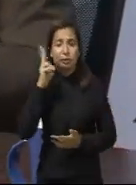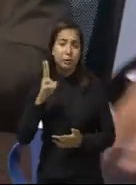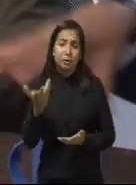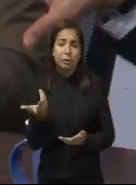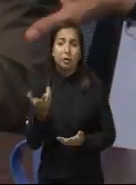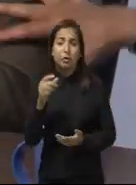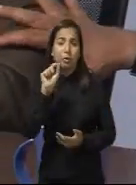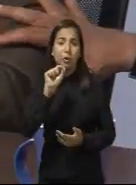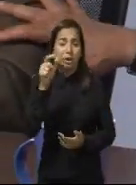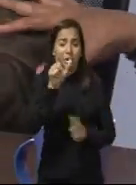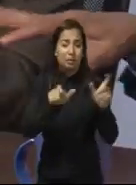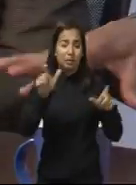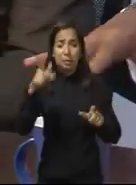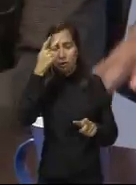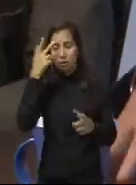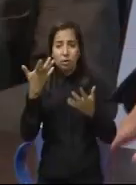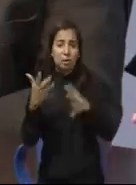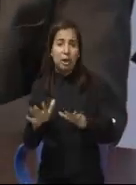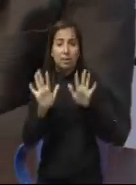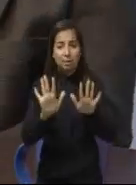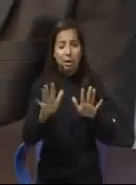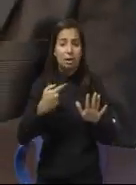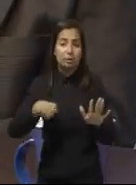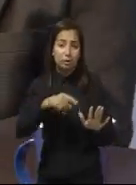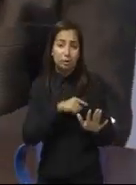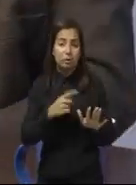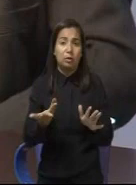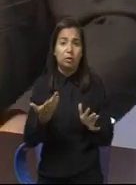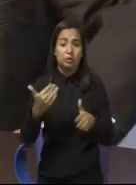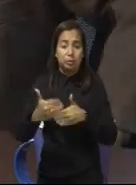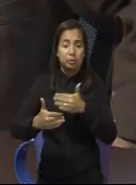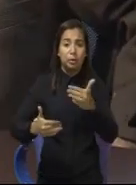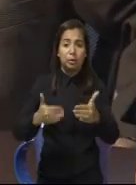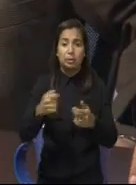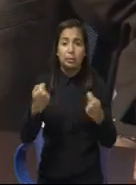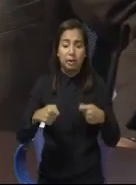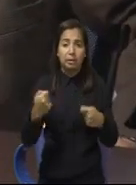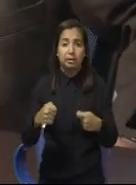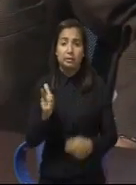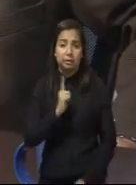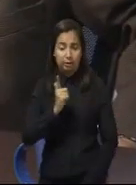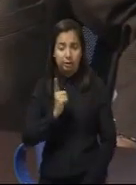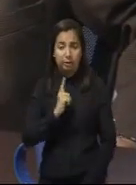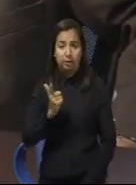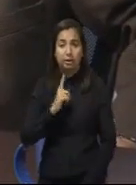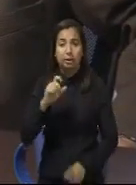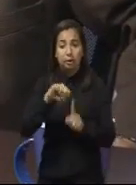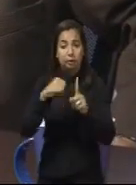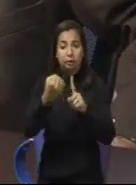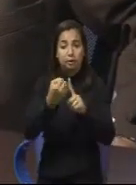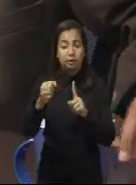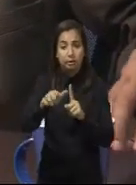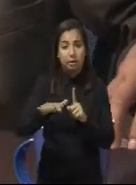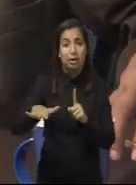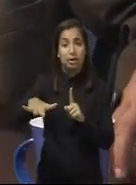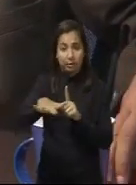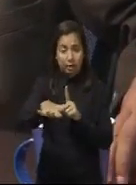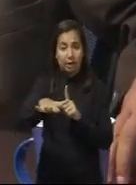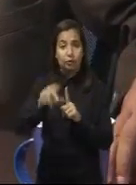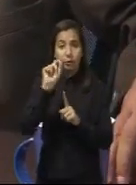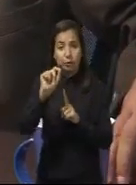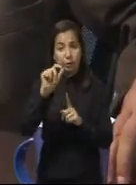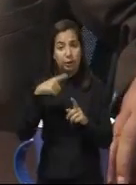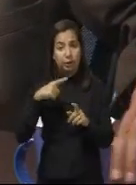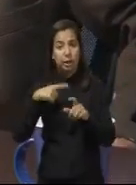sabemos que tem muita gente que não quer Que isso, quer acabar mas com o isso. processo que a gente tem que lutar é que a sociedade civil, através da